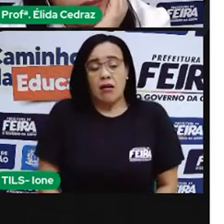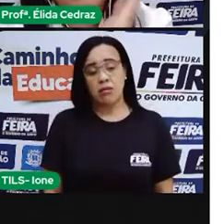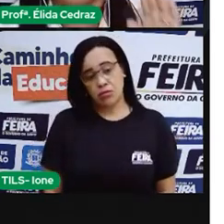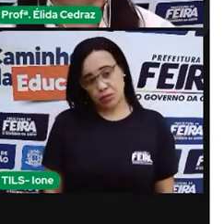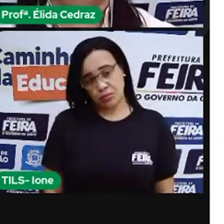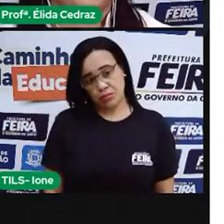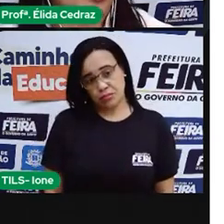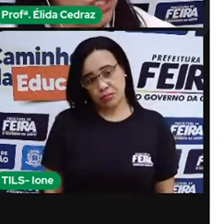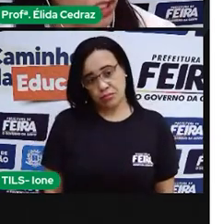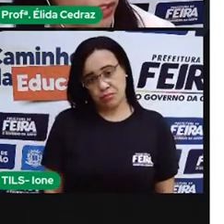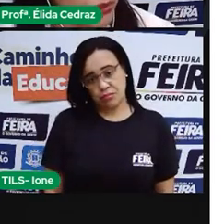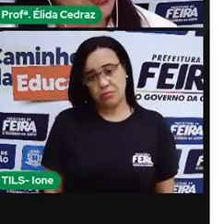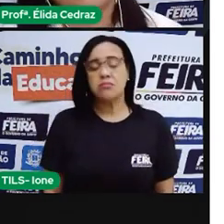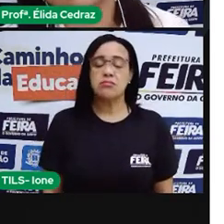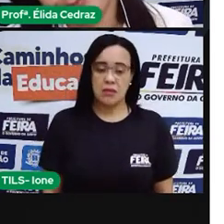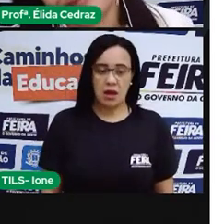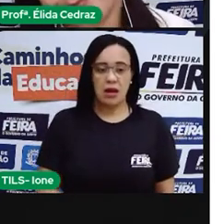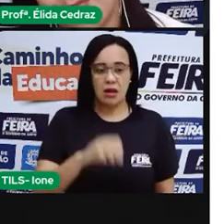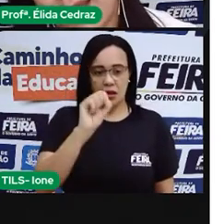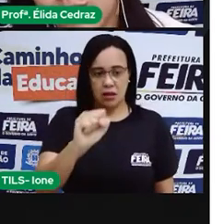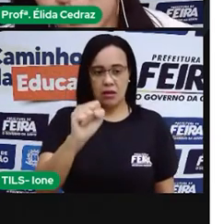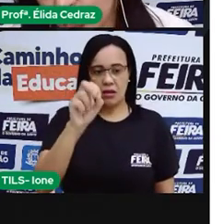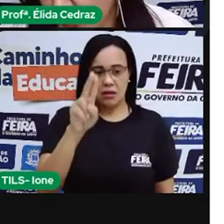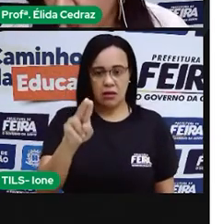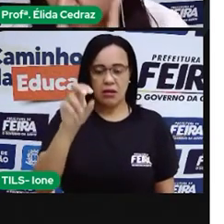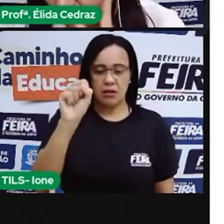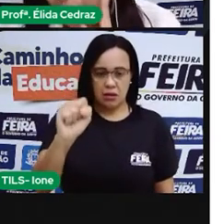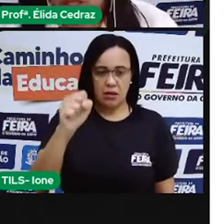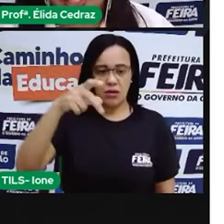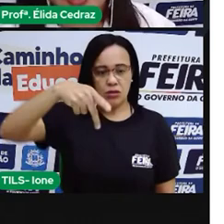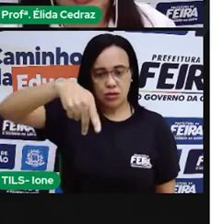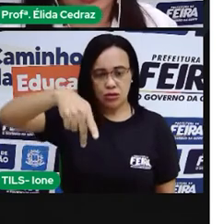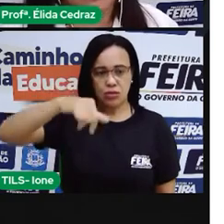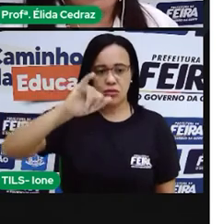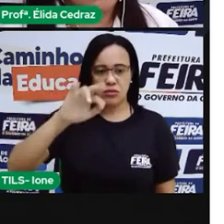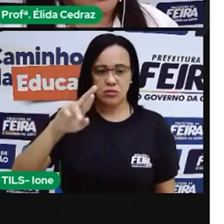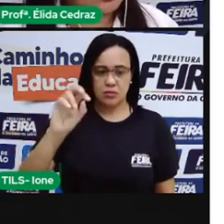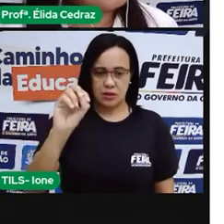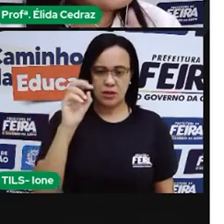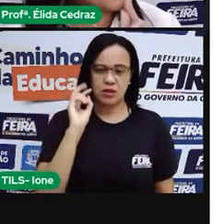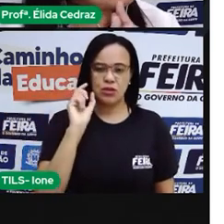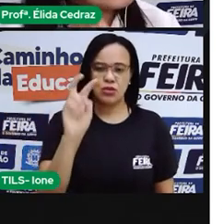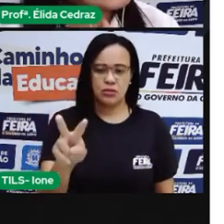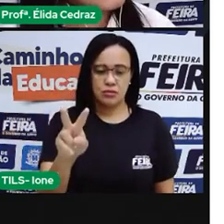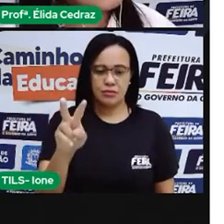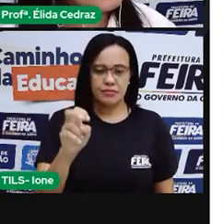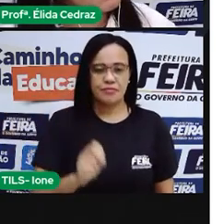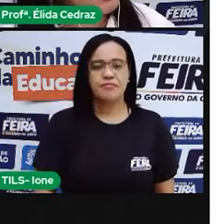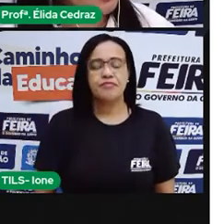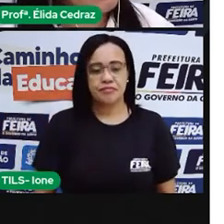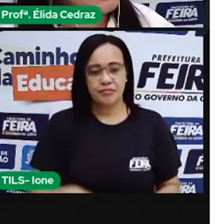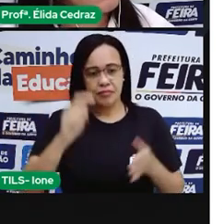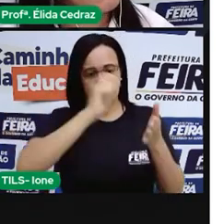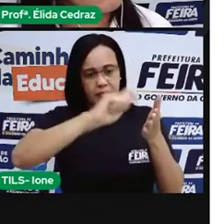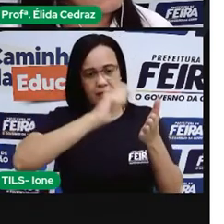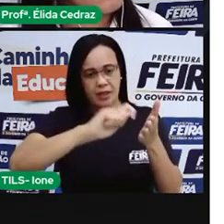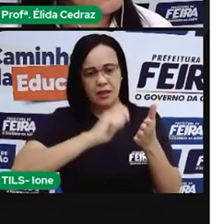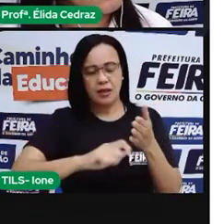Ai. O nome disso é suspiro. Olha só. Observa a escrita das palavras.